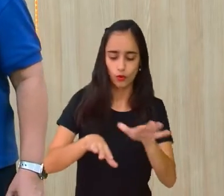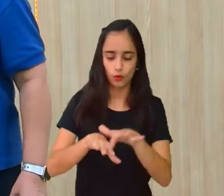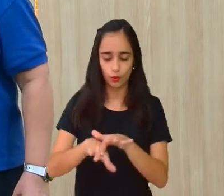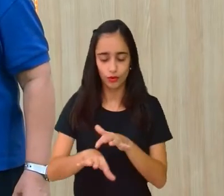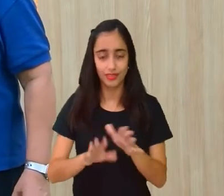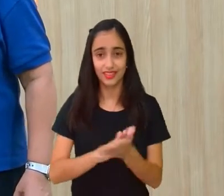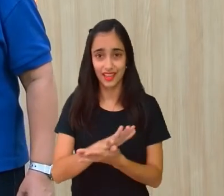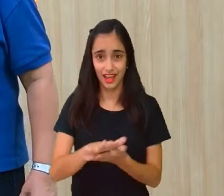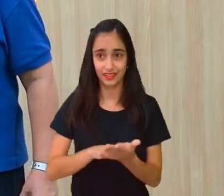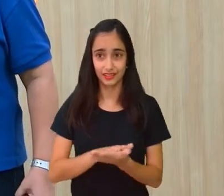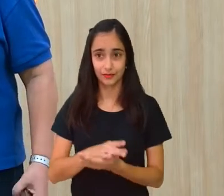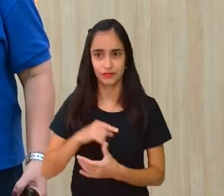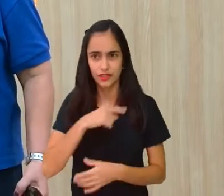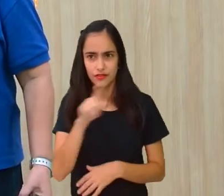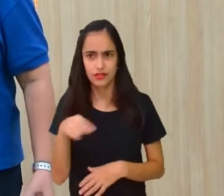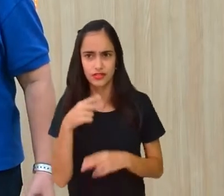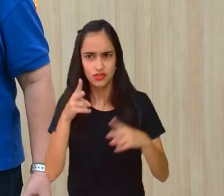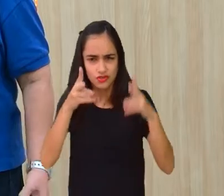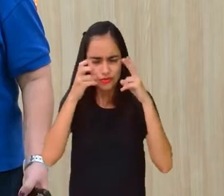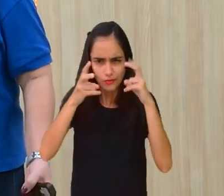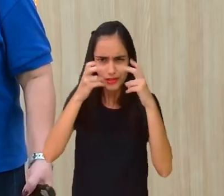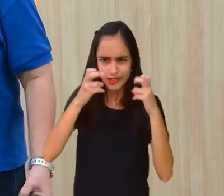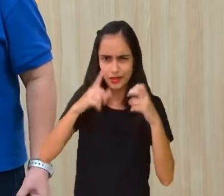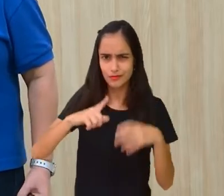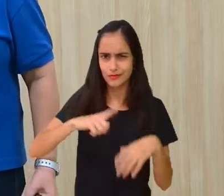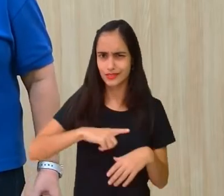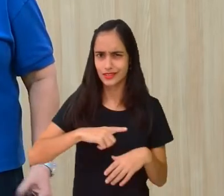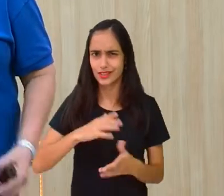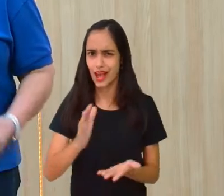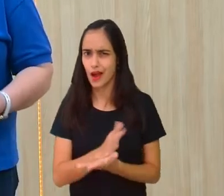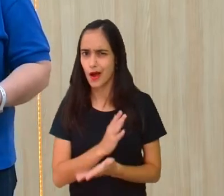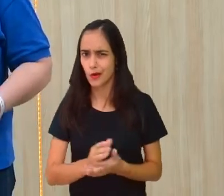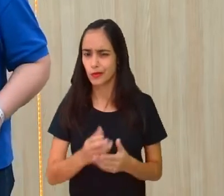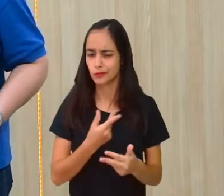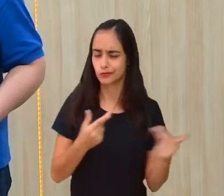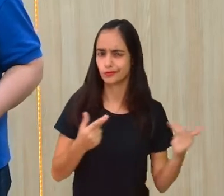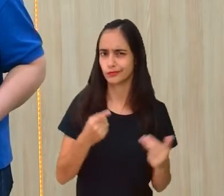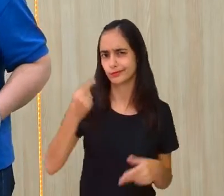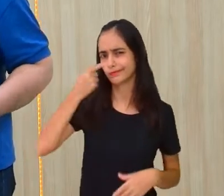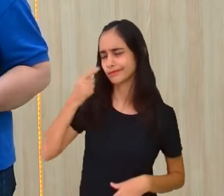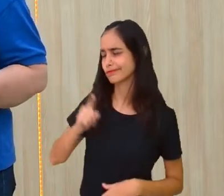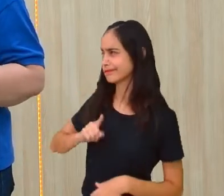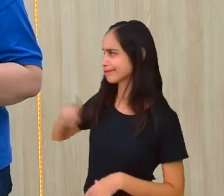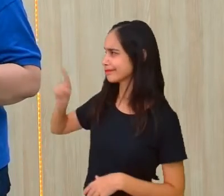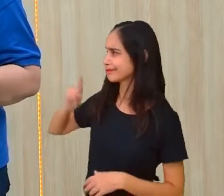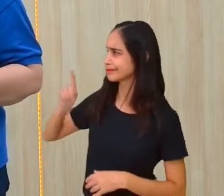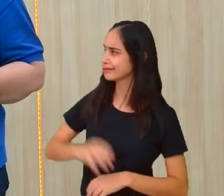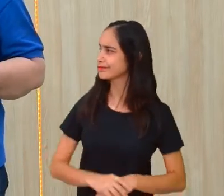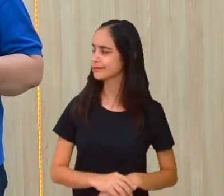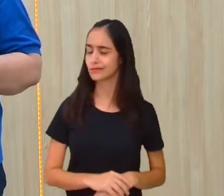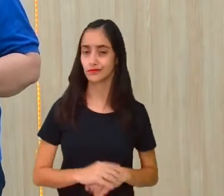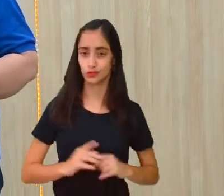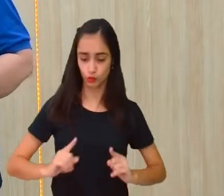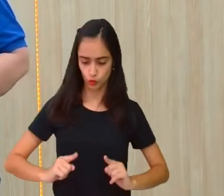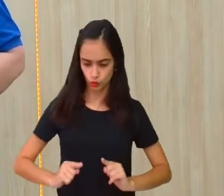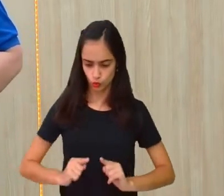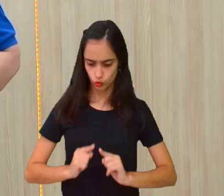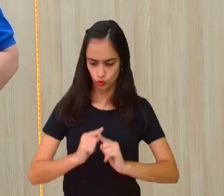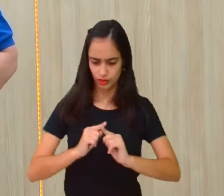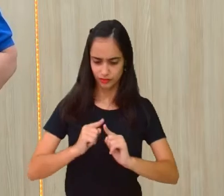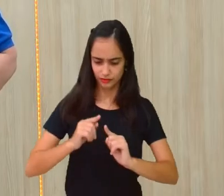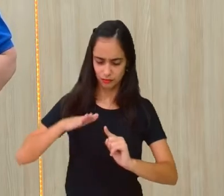um pedacinho de vidro. Isso deve ter sido alguém que não está, né, pensando no que